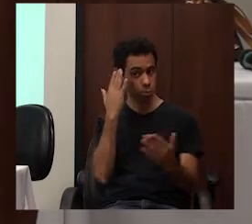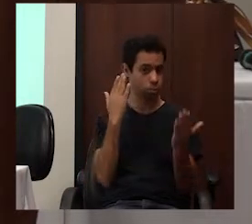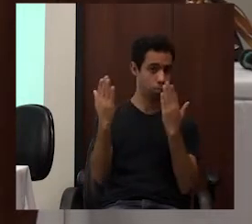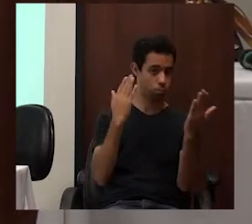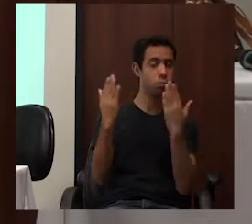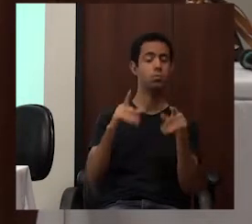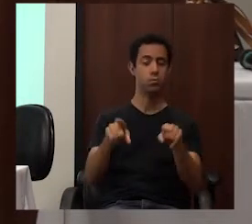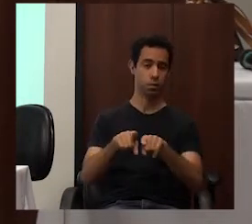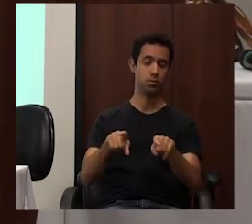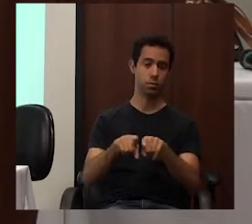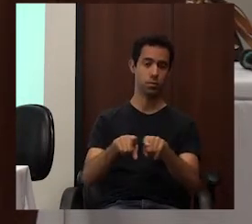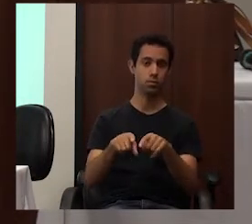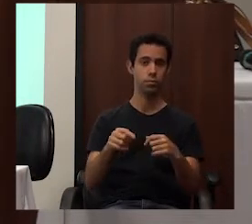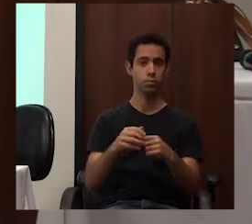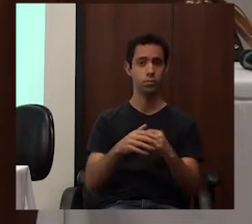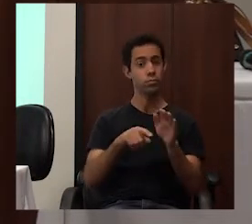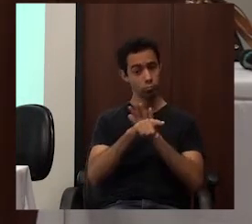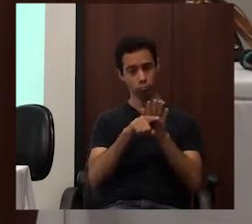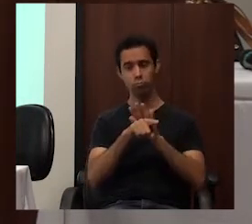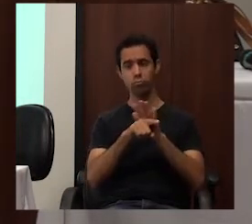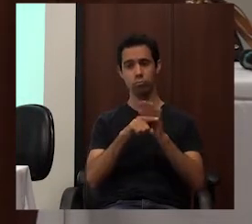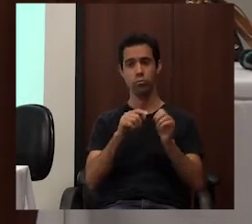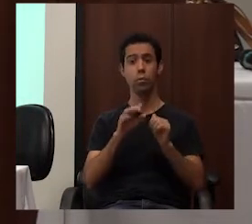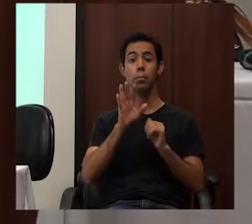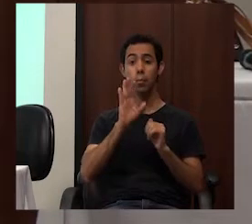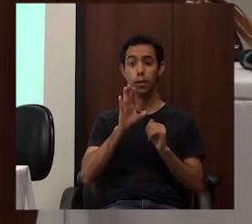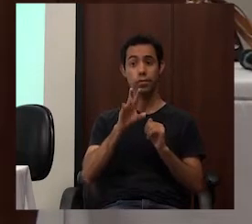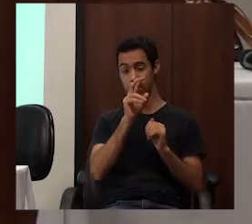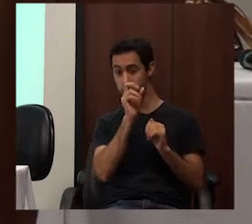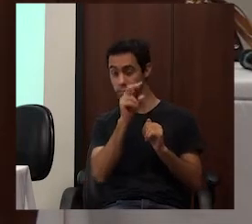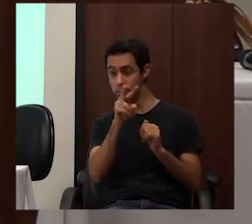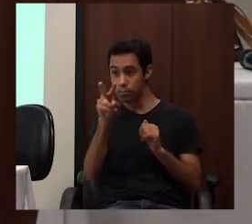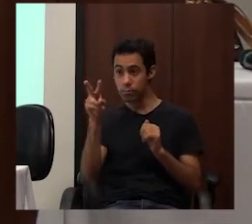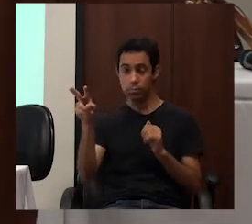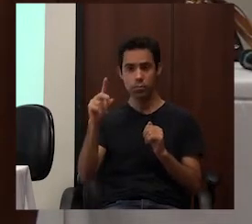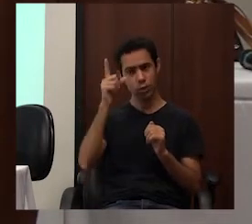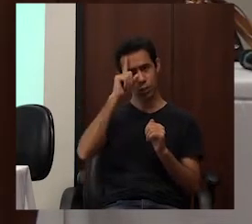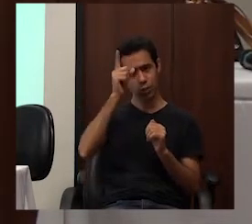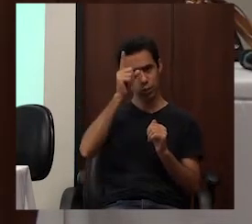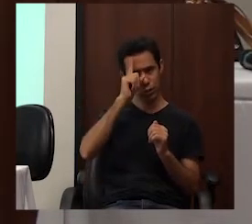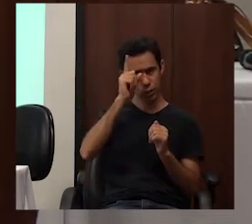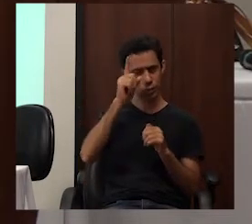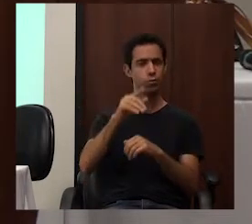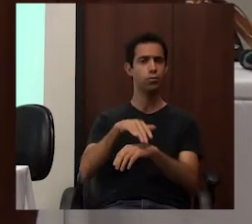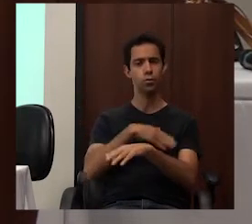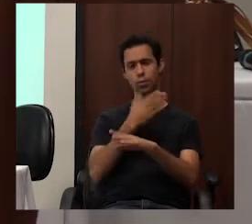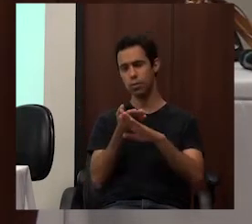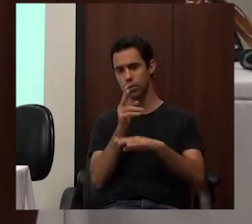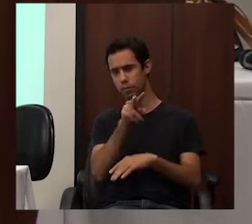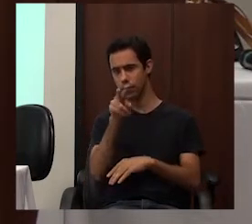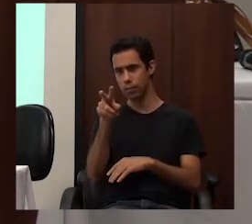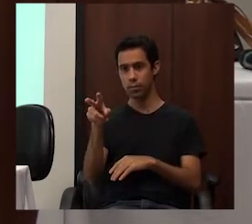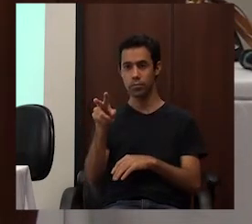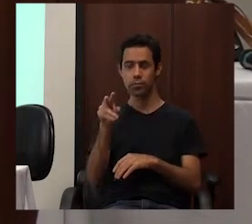Isso parece supérfluo, mas eu vejo isso até no meu dia a dia. Quem não aprende a ouvir uma pessoa